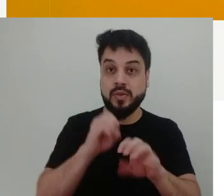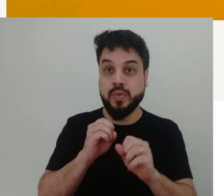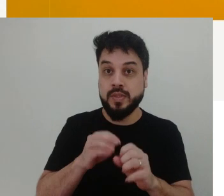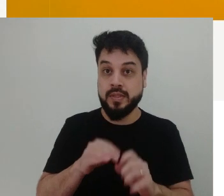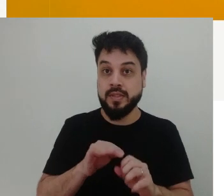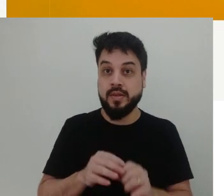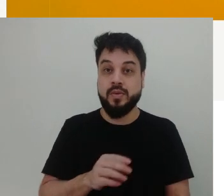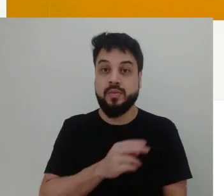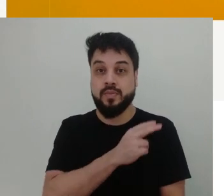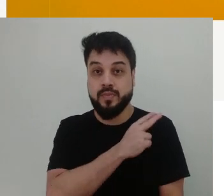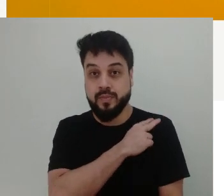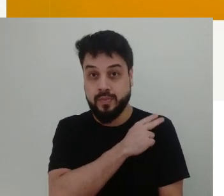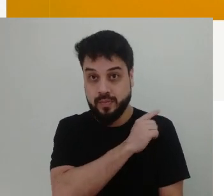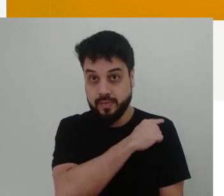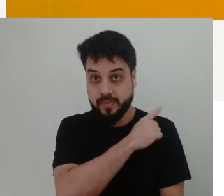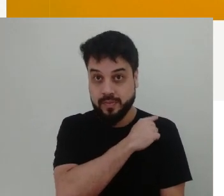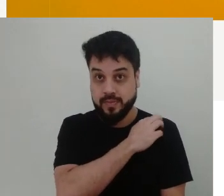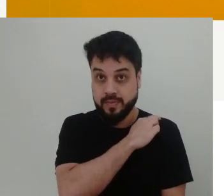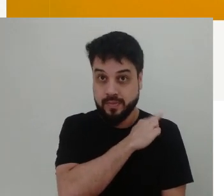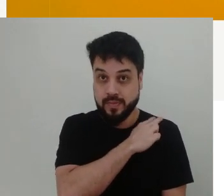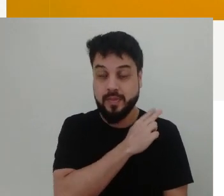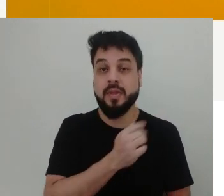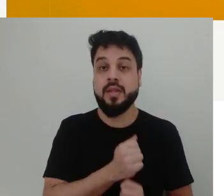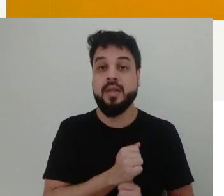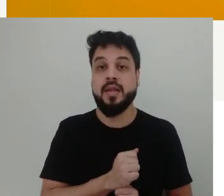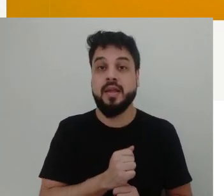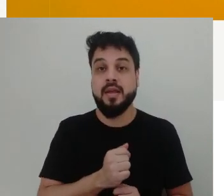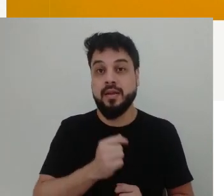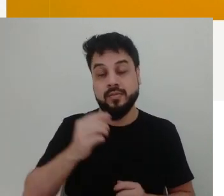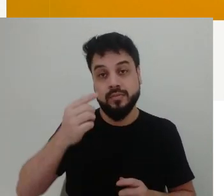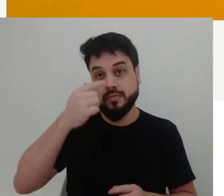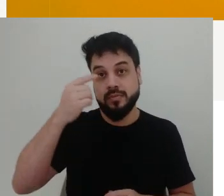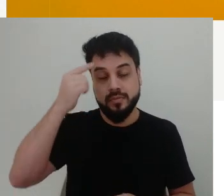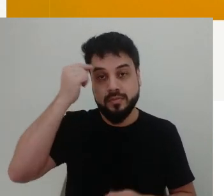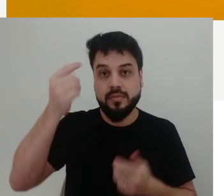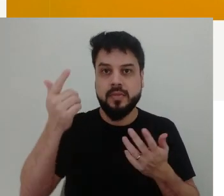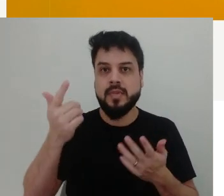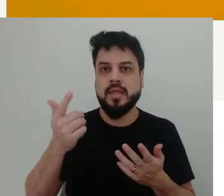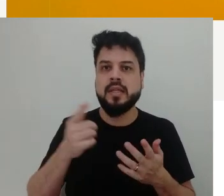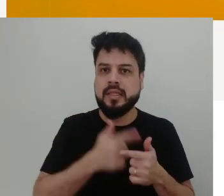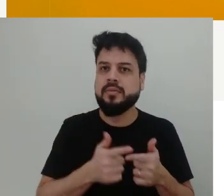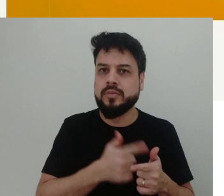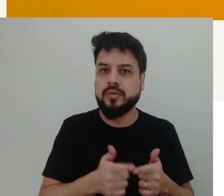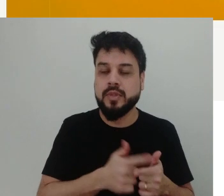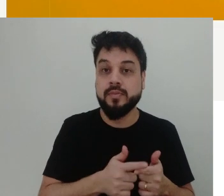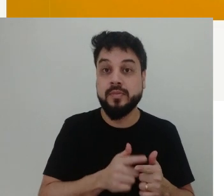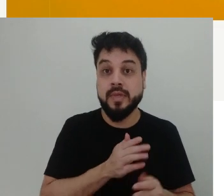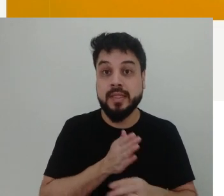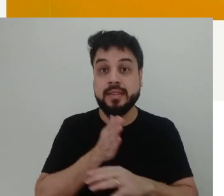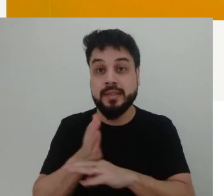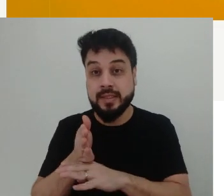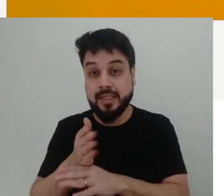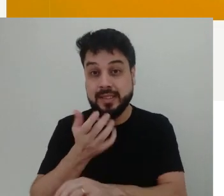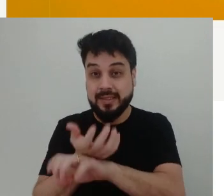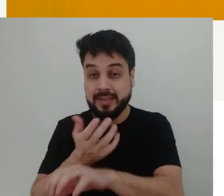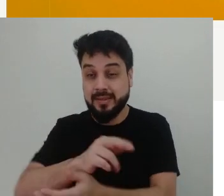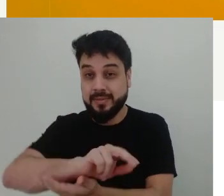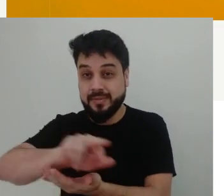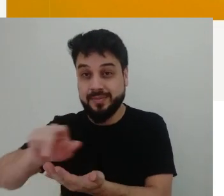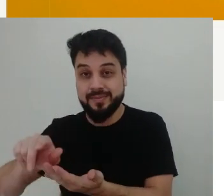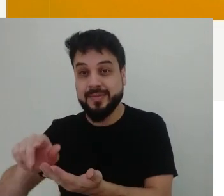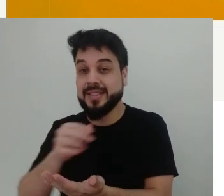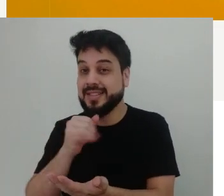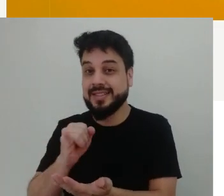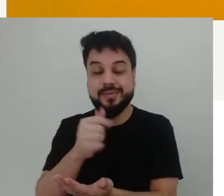intelectual, comecei estudando uma mulher, uma antropóloga, mas depois não tão antropóloga assim, que estudou